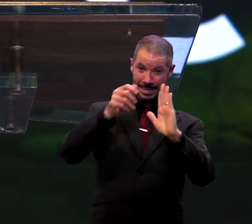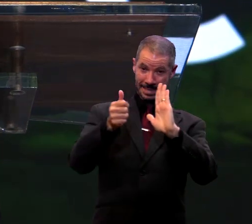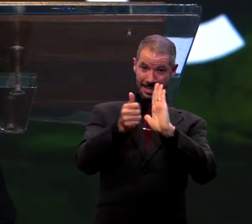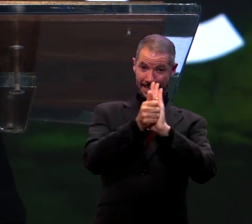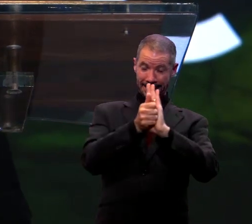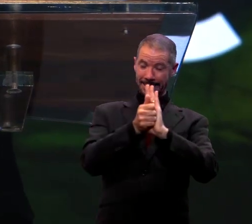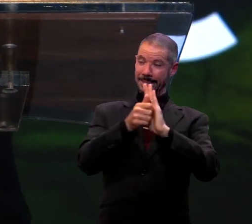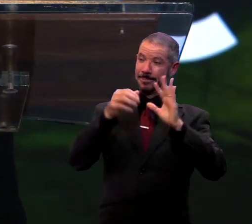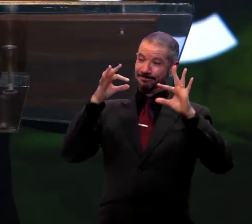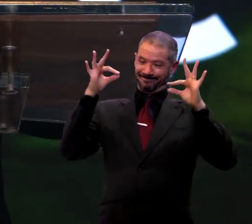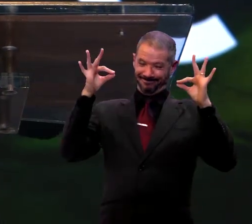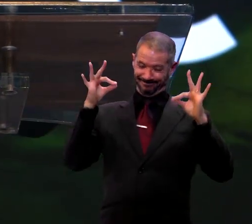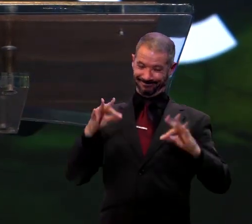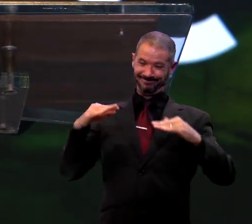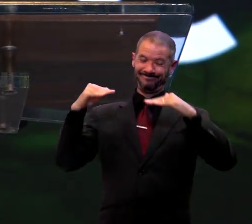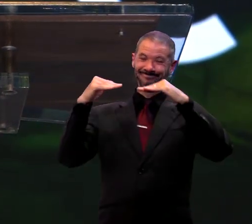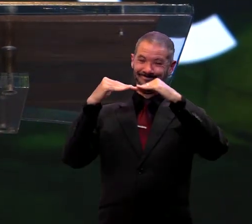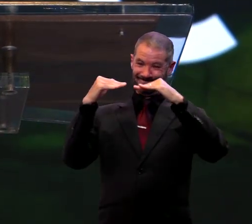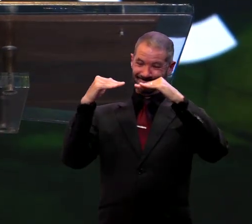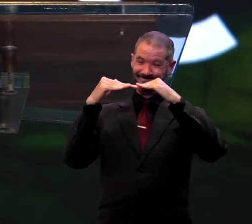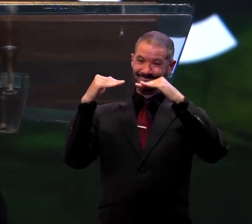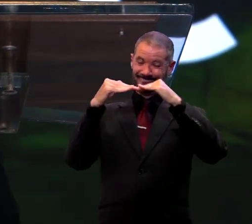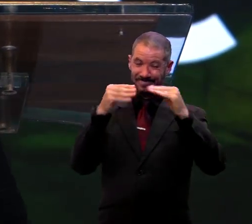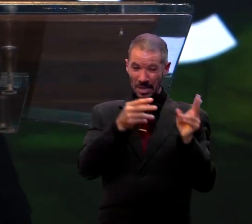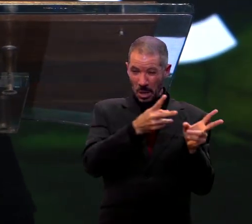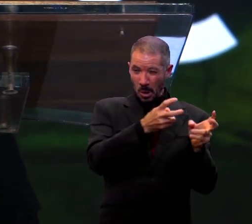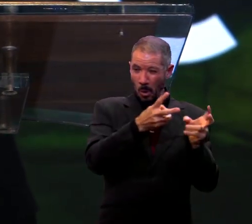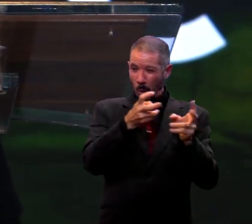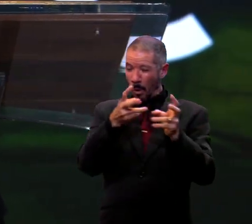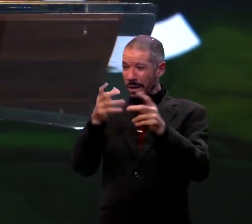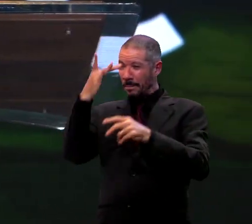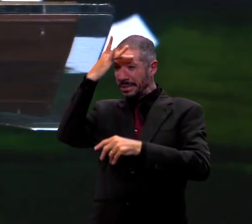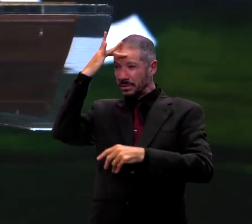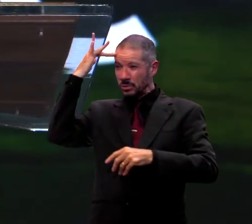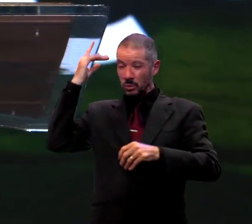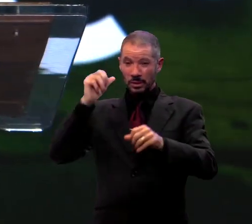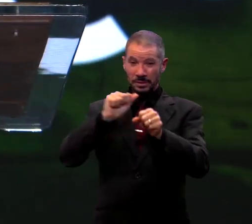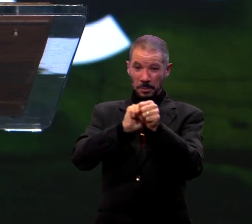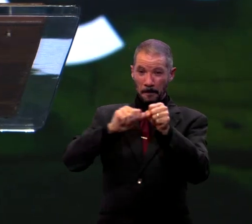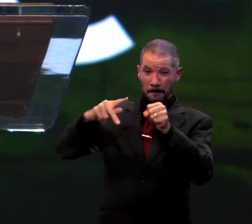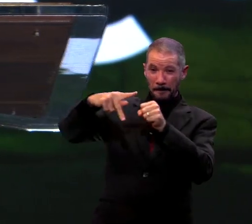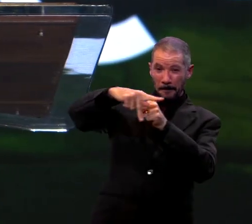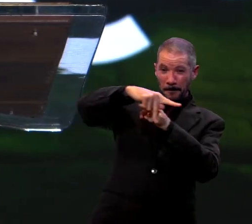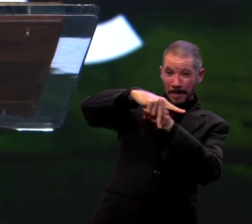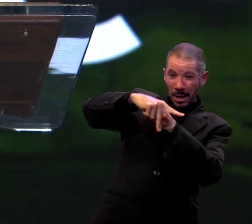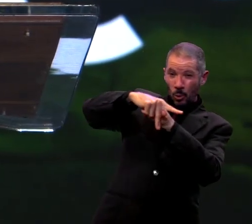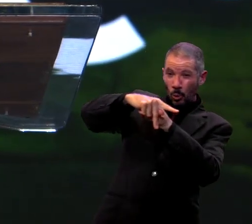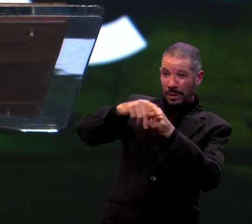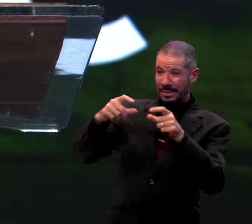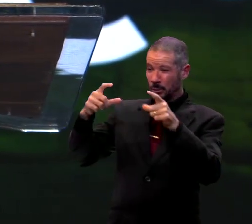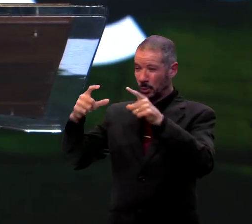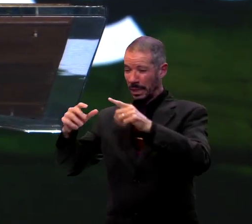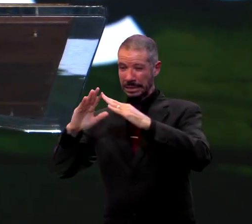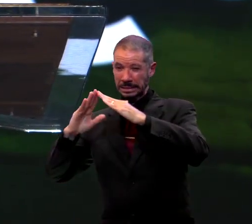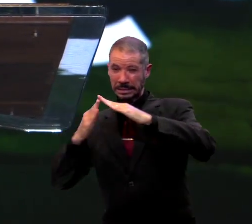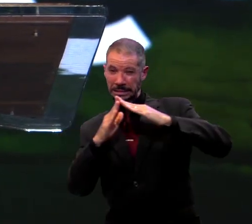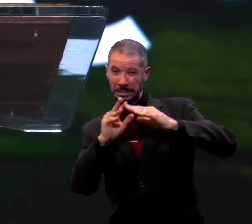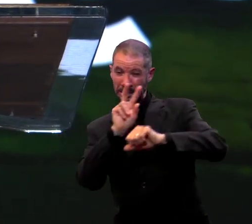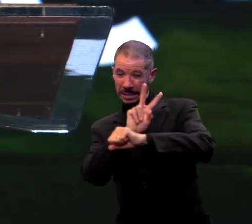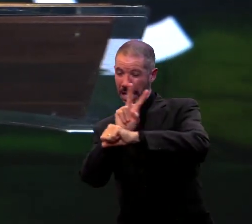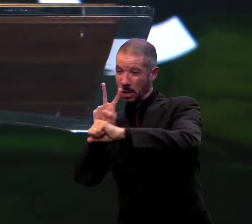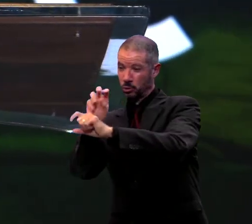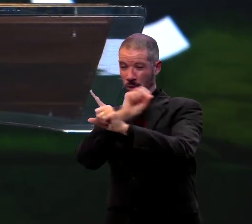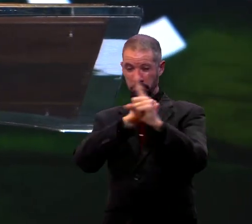buscado isso. Uma igreja que olha pessoas em risco no Parolim e age para o bem com tantas formas na ação